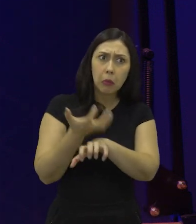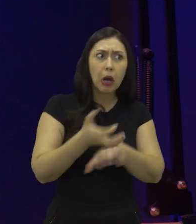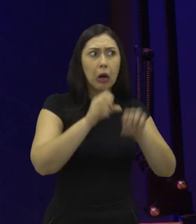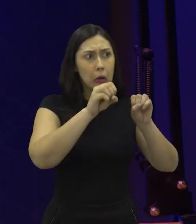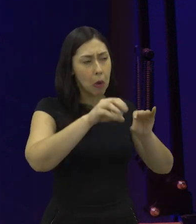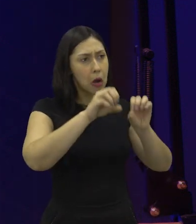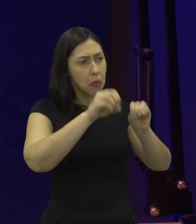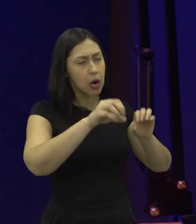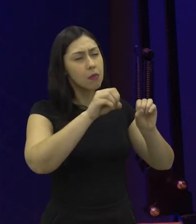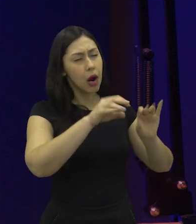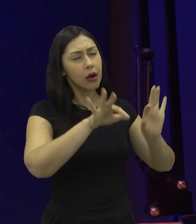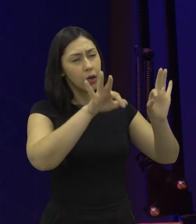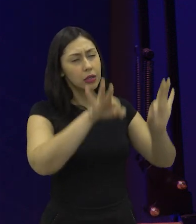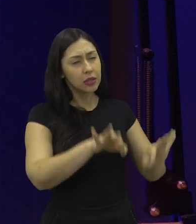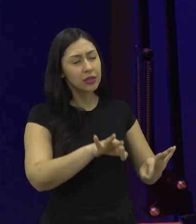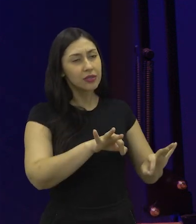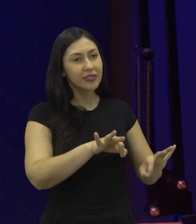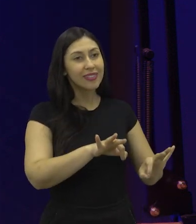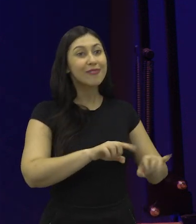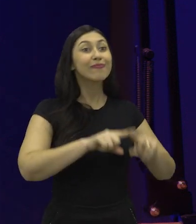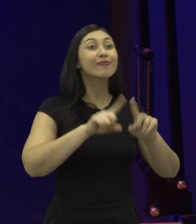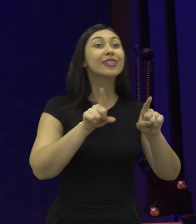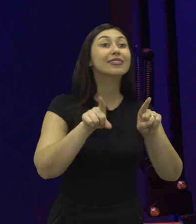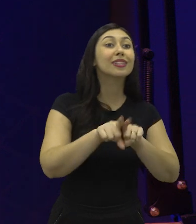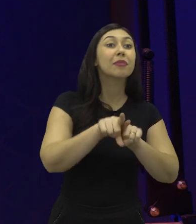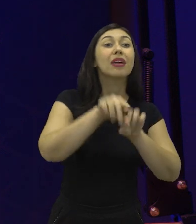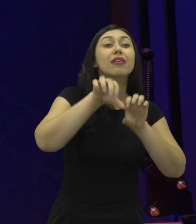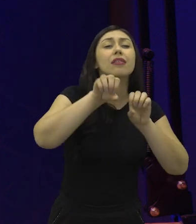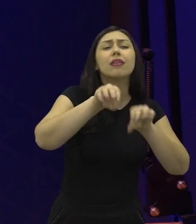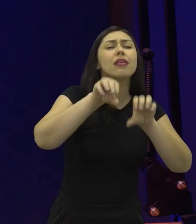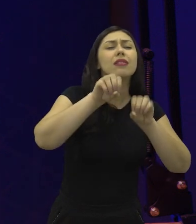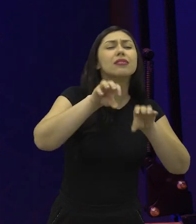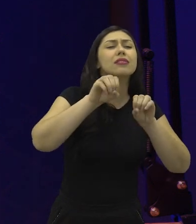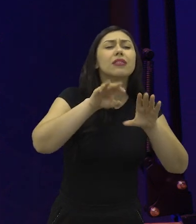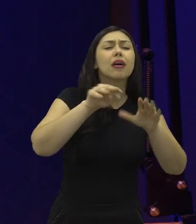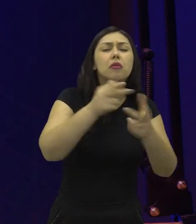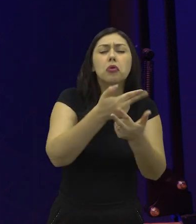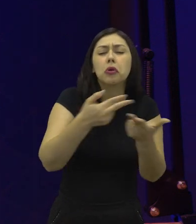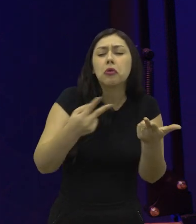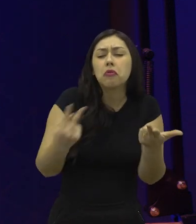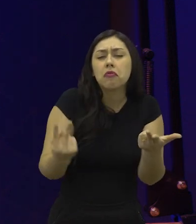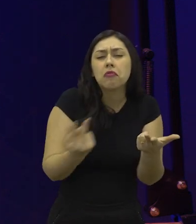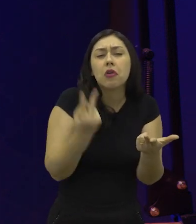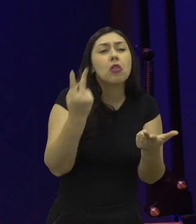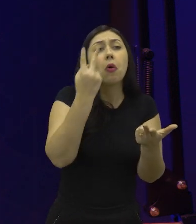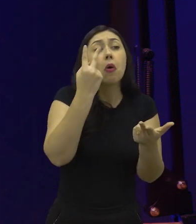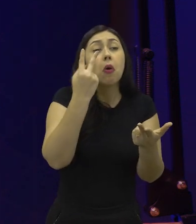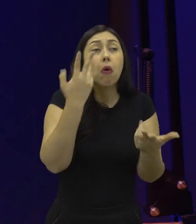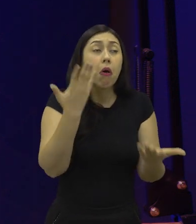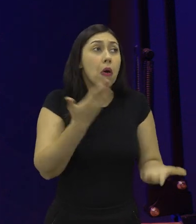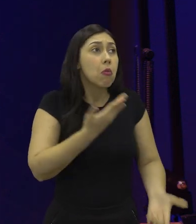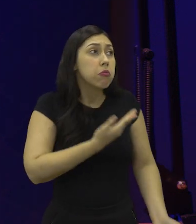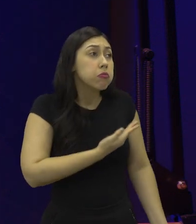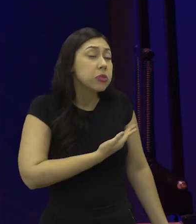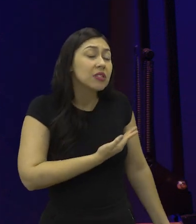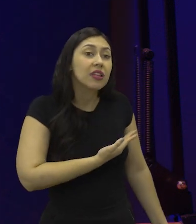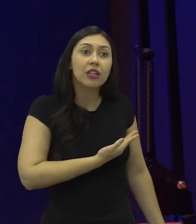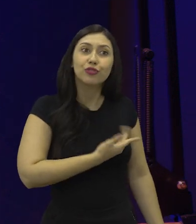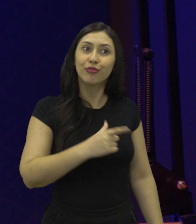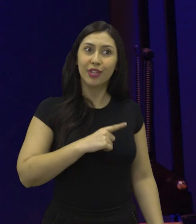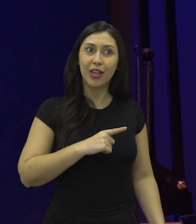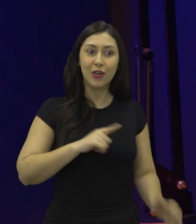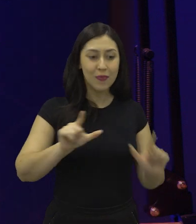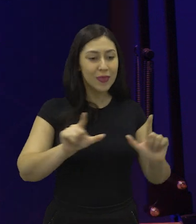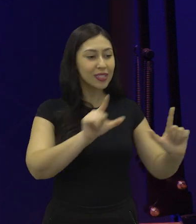e de aprender a ser bruxo, o Dumbledore, ele ensina muito sobre, né, valores, né, a questão da amizade. Uma cena que sempre